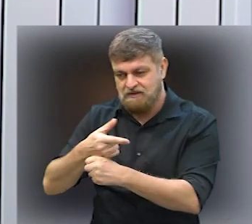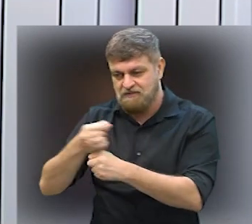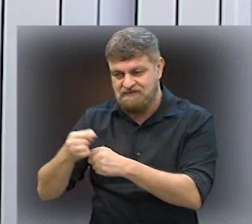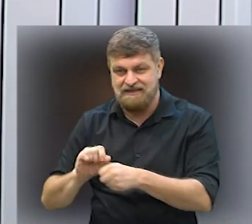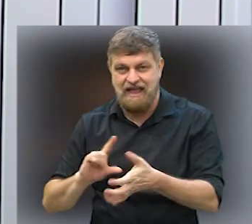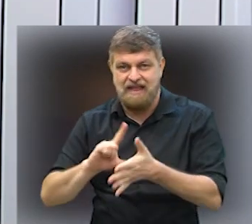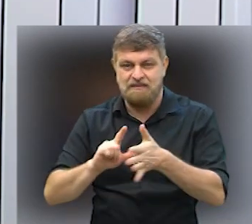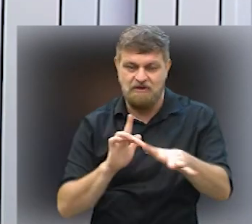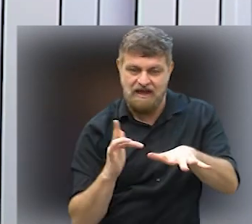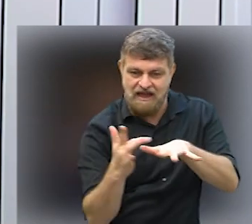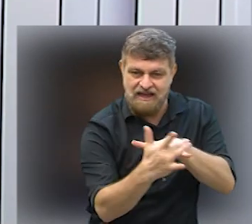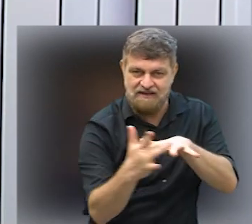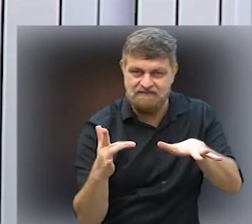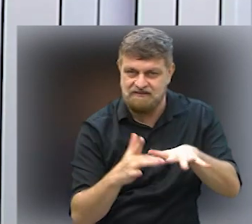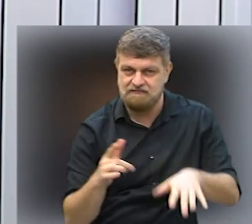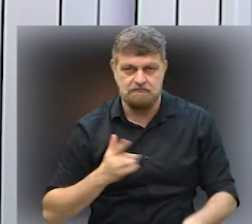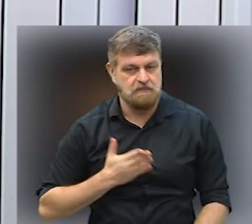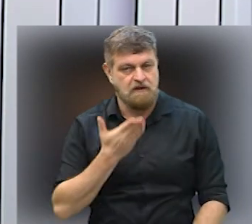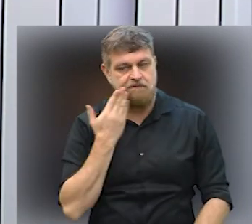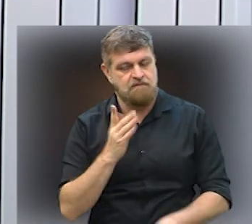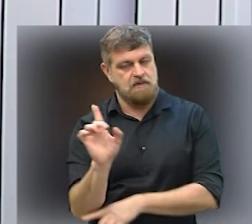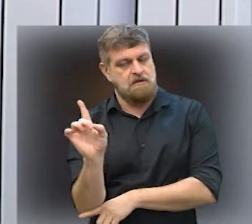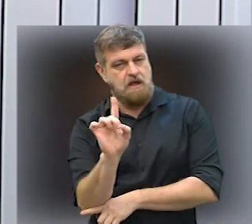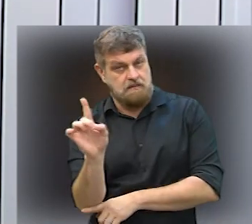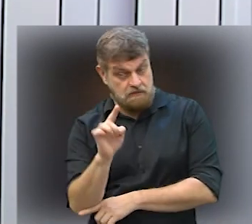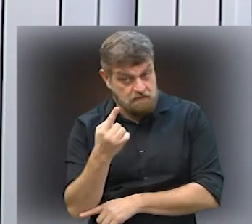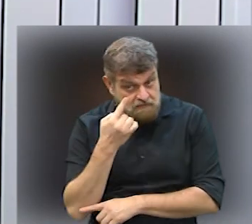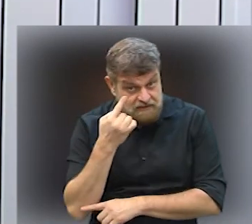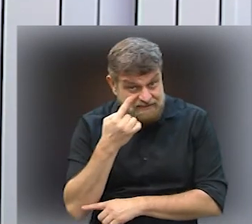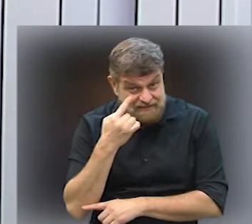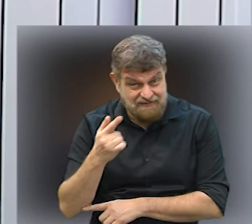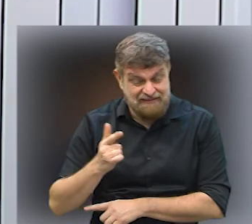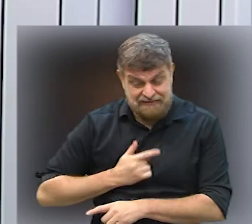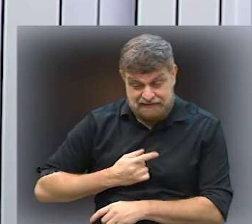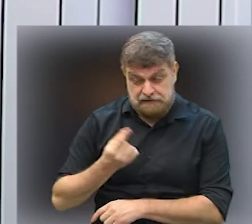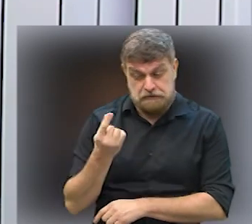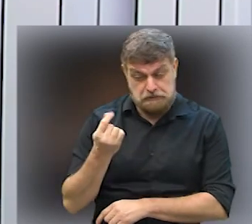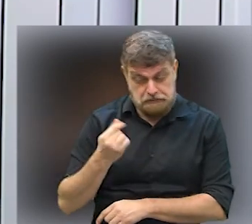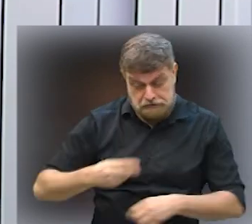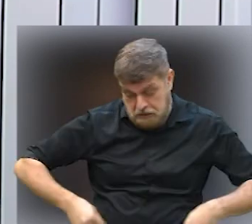depois por rede social. Não é fácil, né? Você viu aí a quantidade de